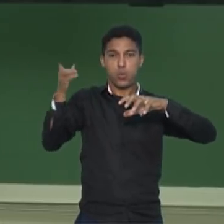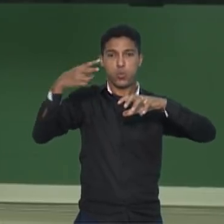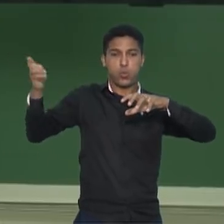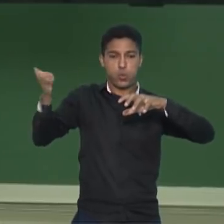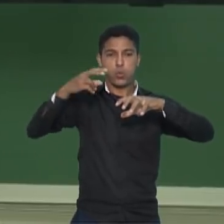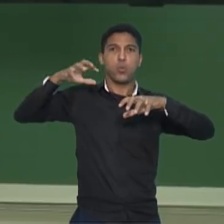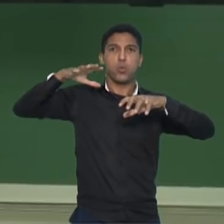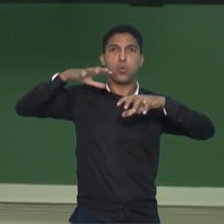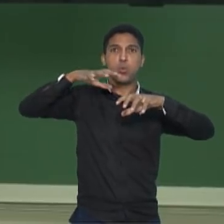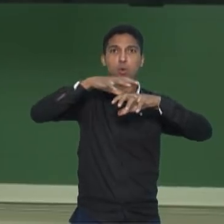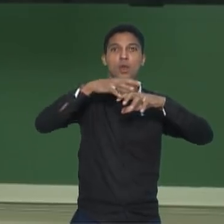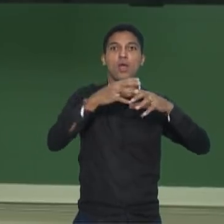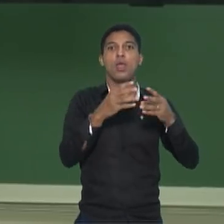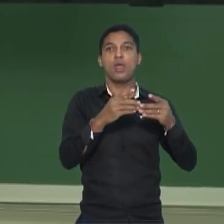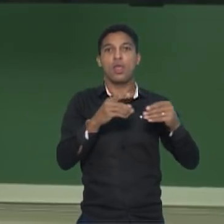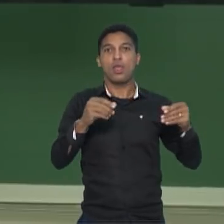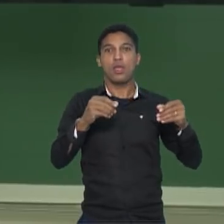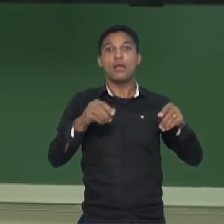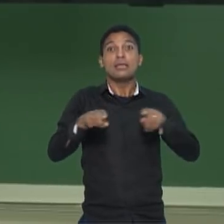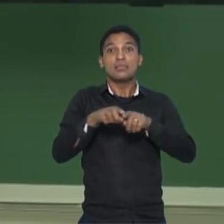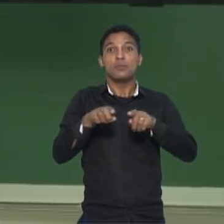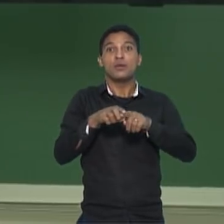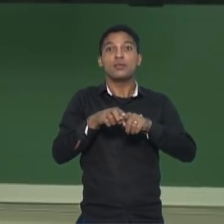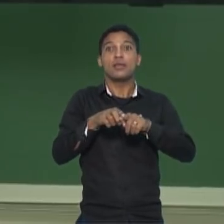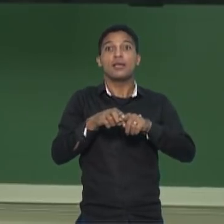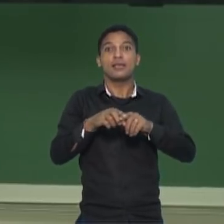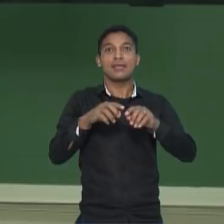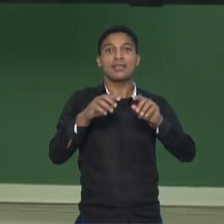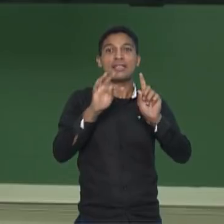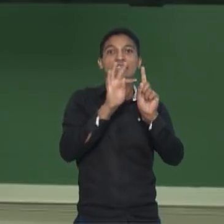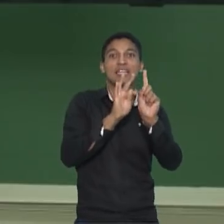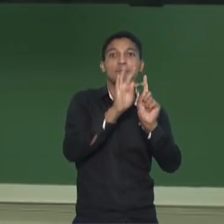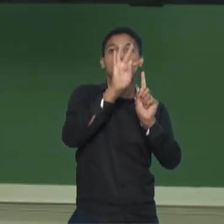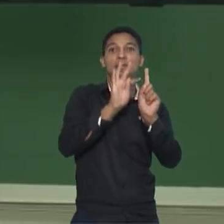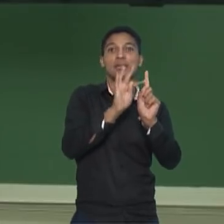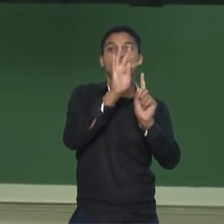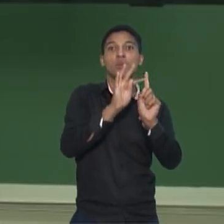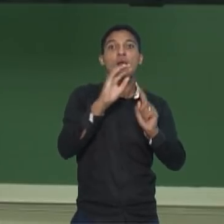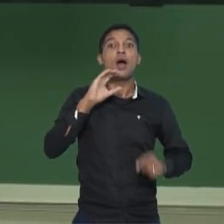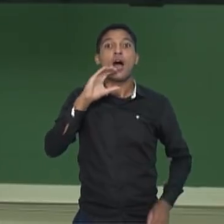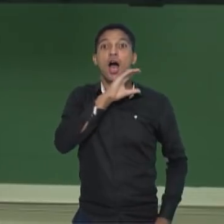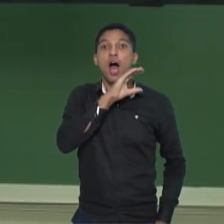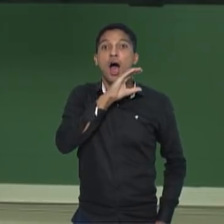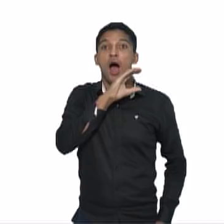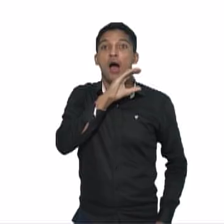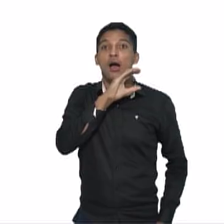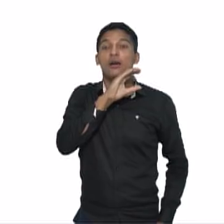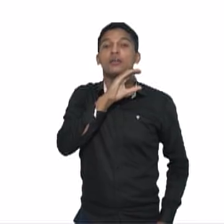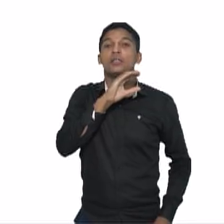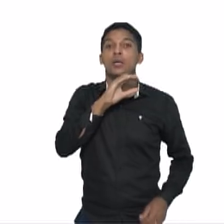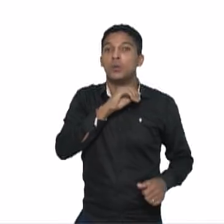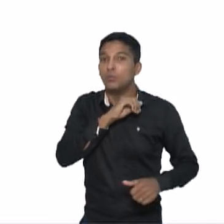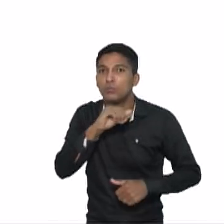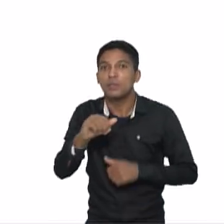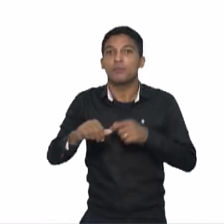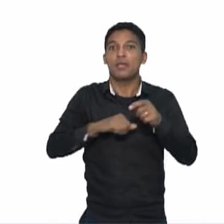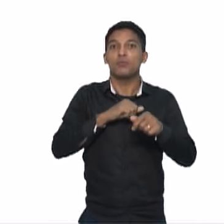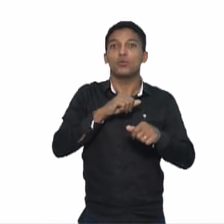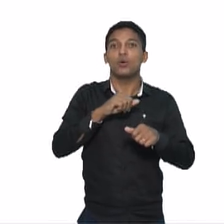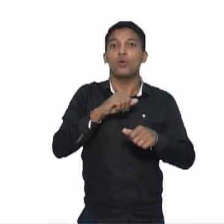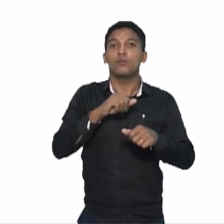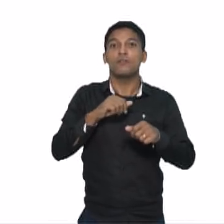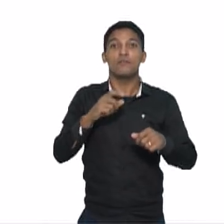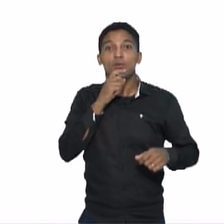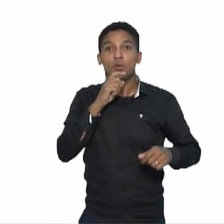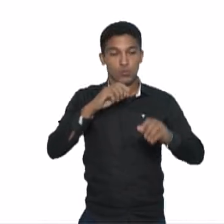da temperatura, o choque térmico, o calor de repente esfria. Temos a ação dos próprios